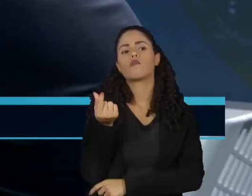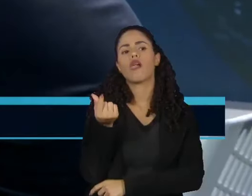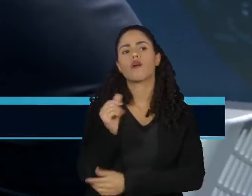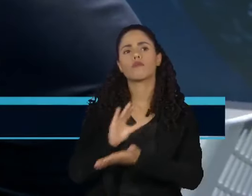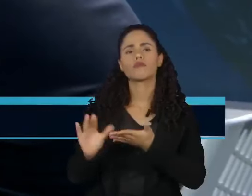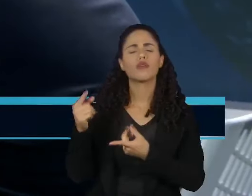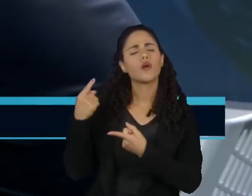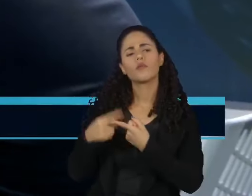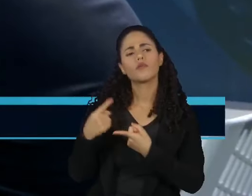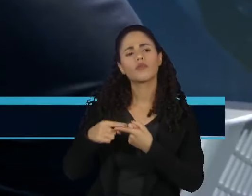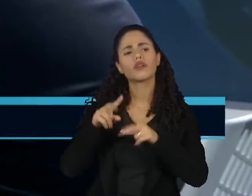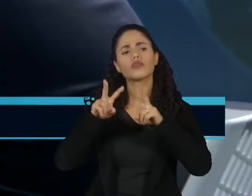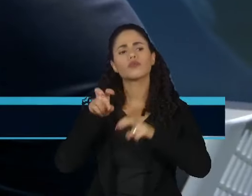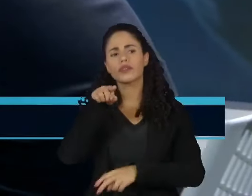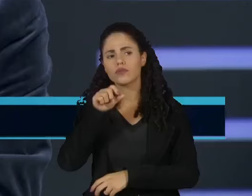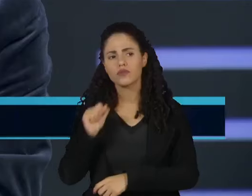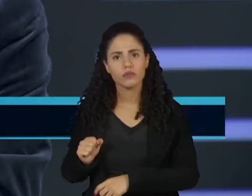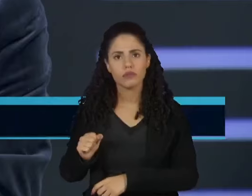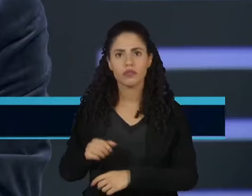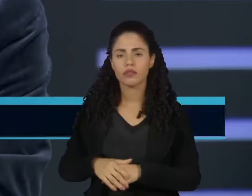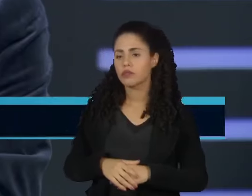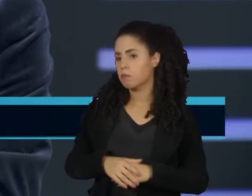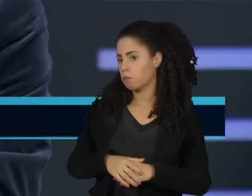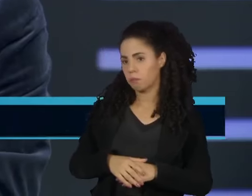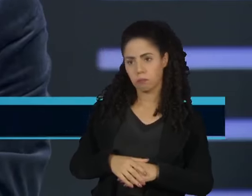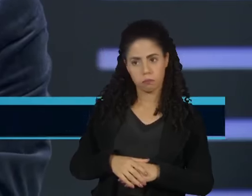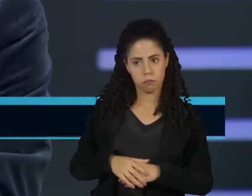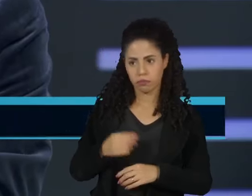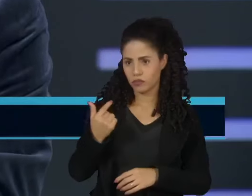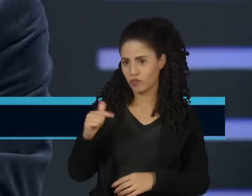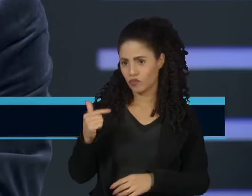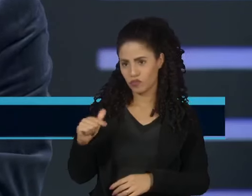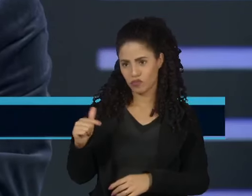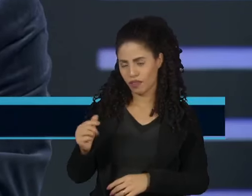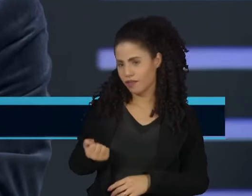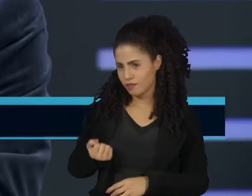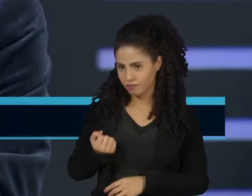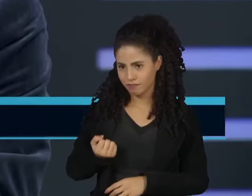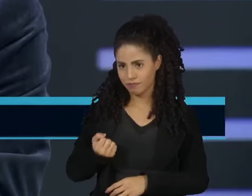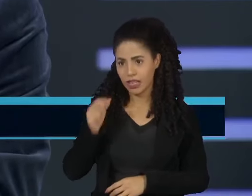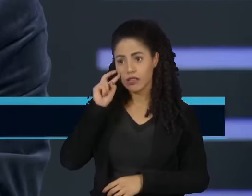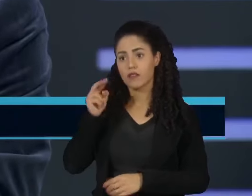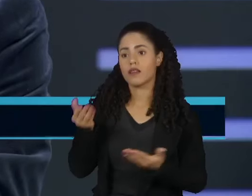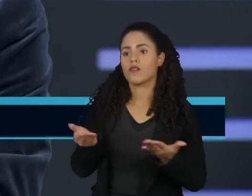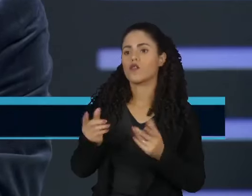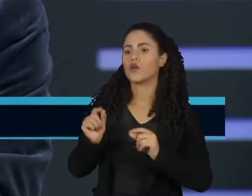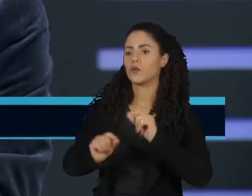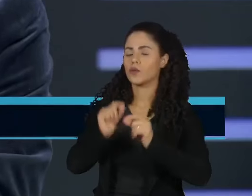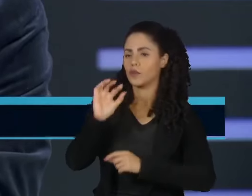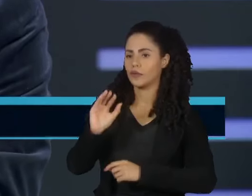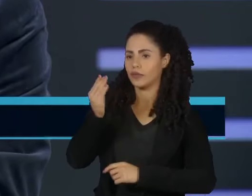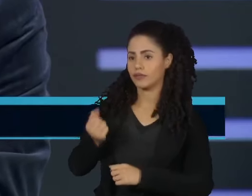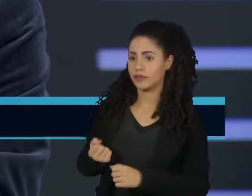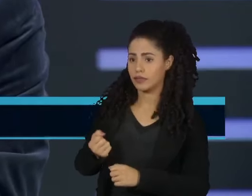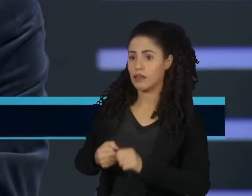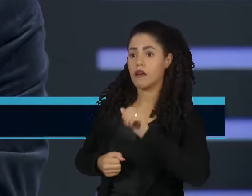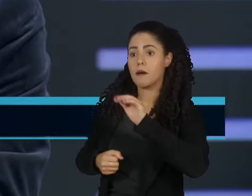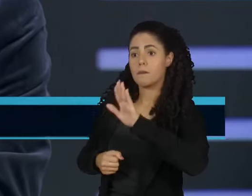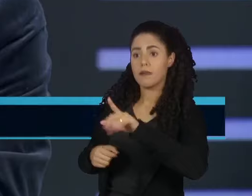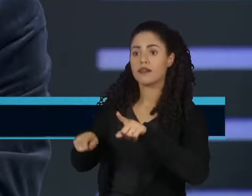se posicionaram ainda sobre isso? Não tem. Claro que não tem. Tinha que ter olhado para isso também. Agora, o